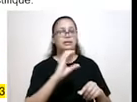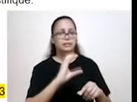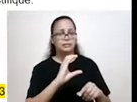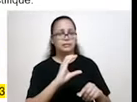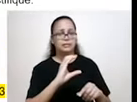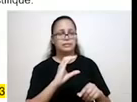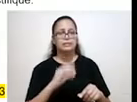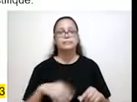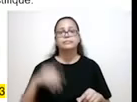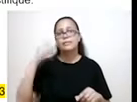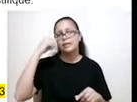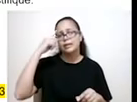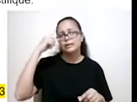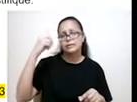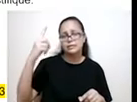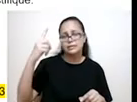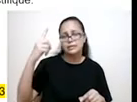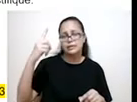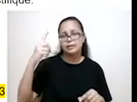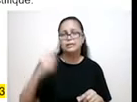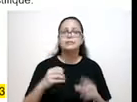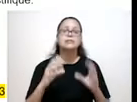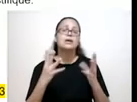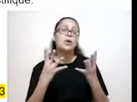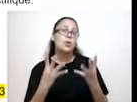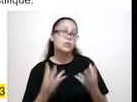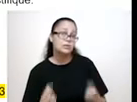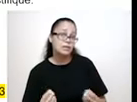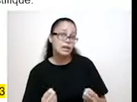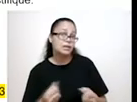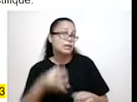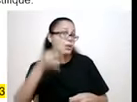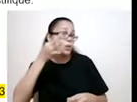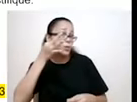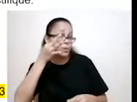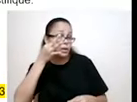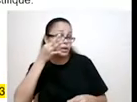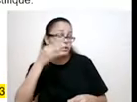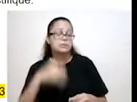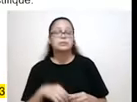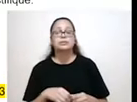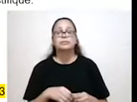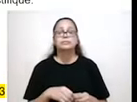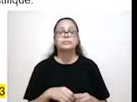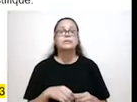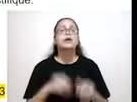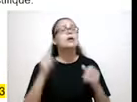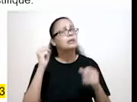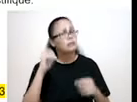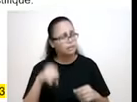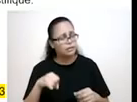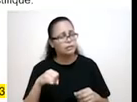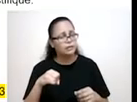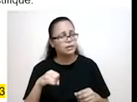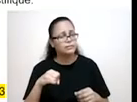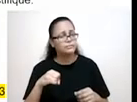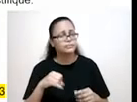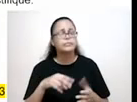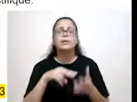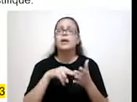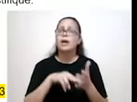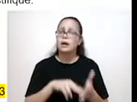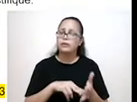Justifique. Sim, podem ser consideradas humanistas. O humanismo afirma a capacidade humana